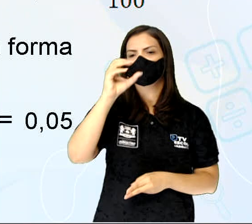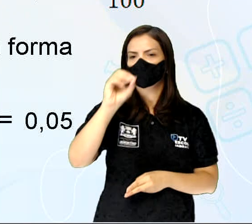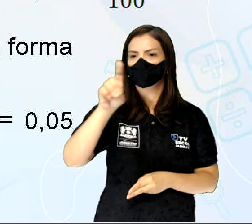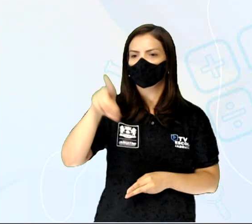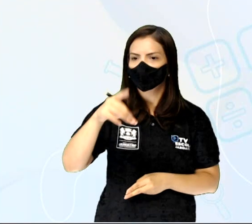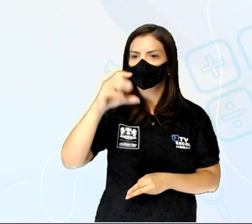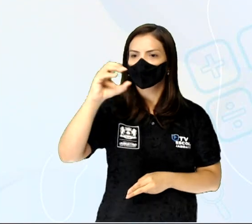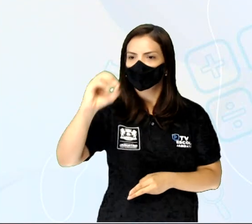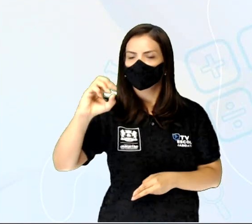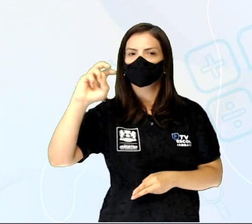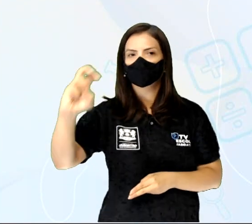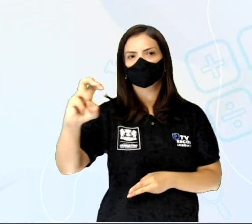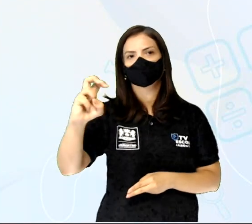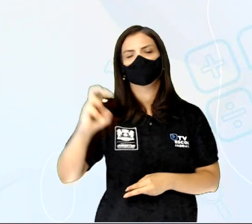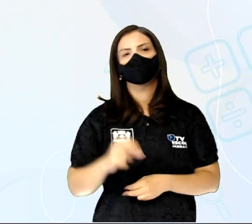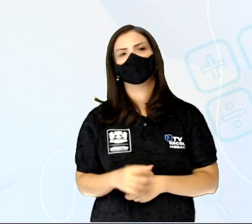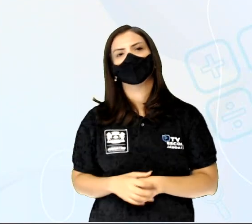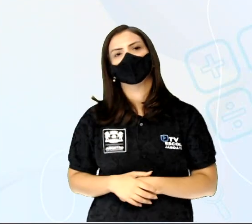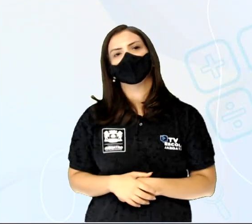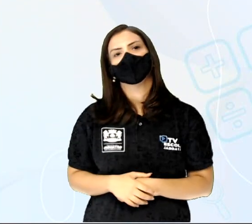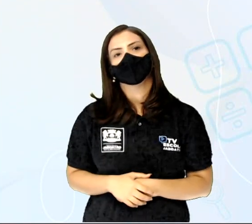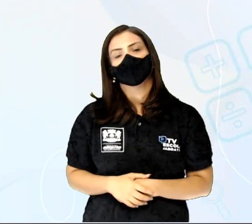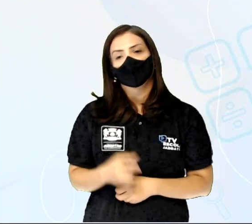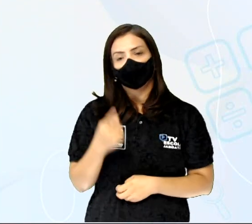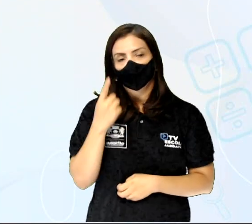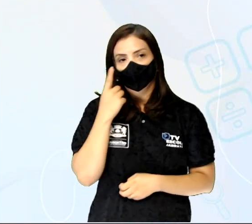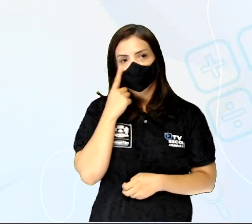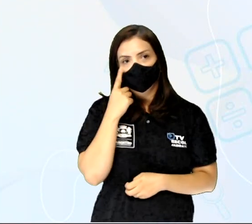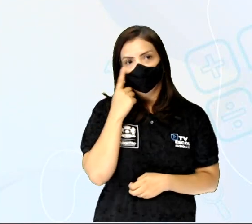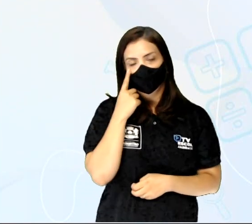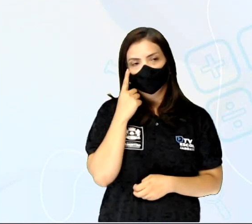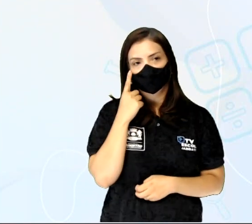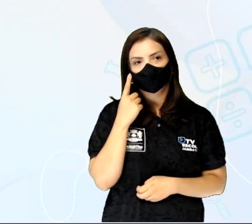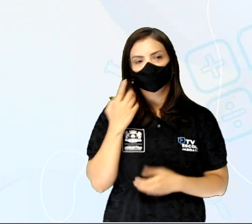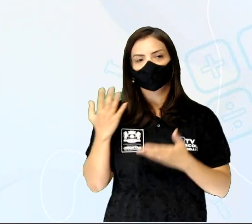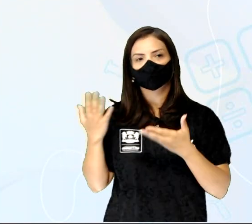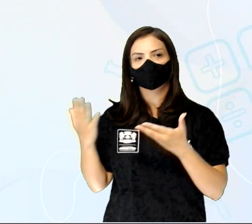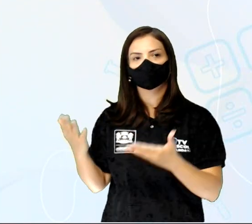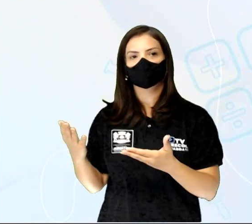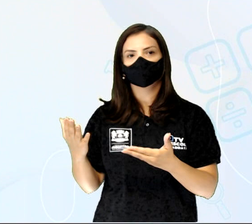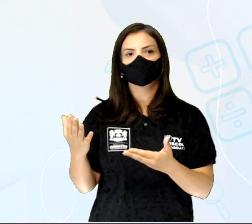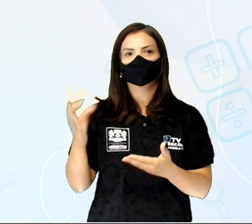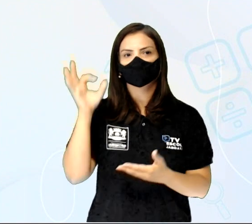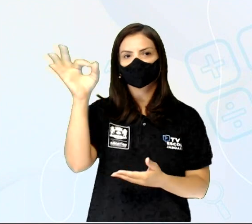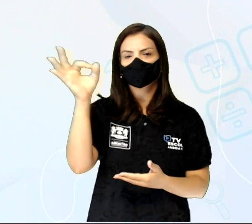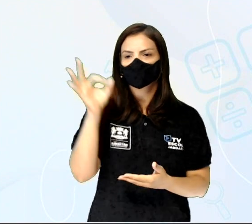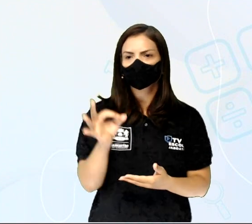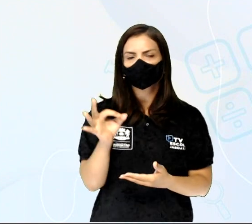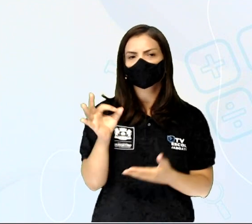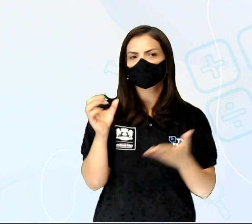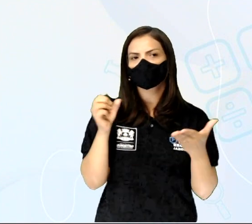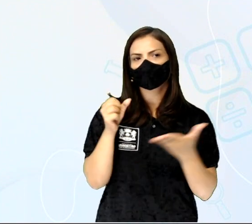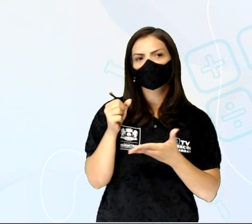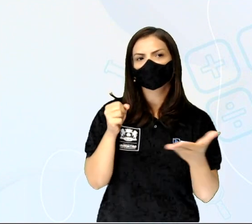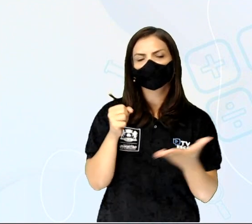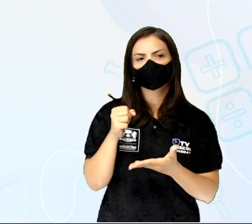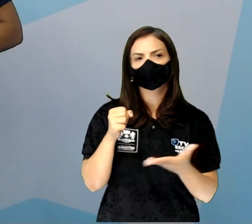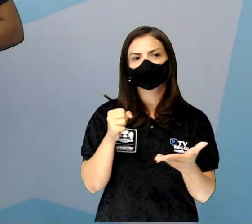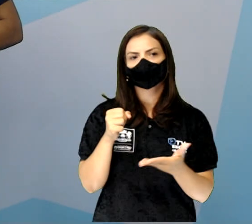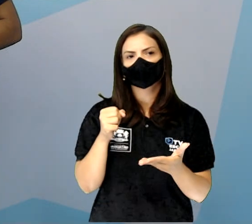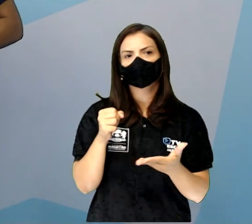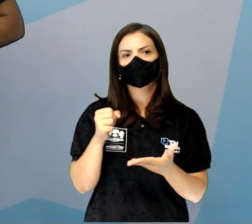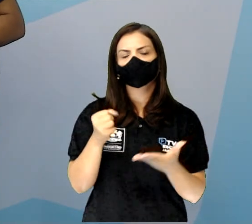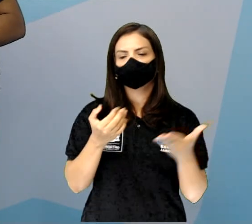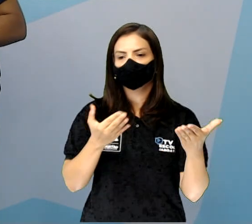forma decimal, ok? Vamos agora ver algumas porcentagens básicas. Essas básicas que eu coloquei